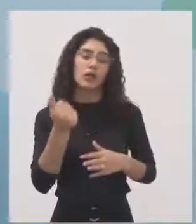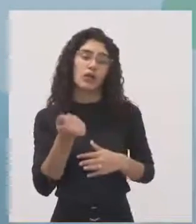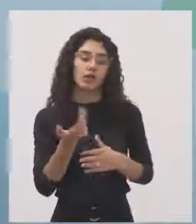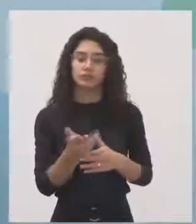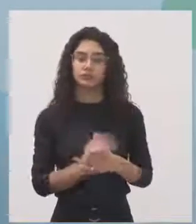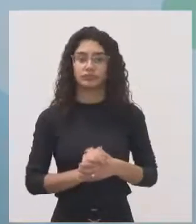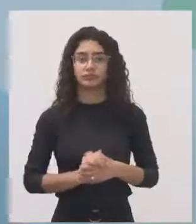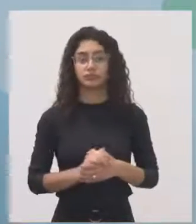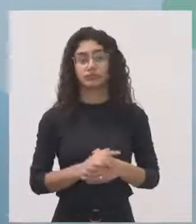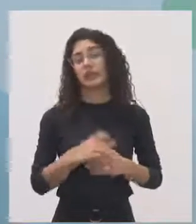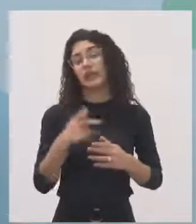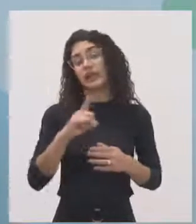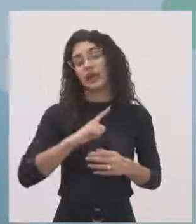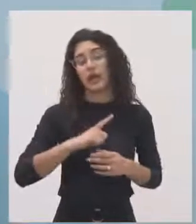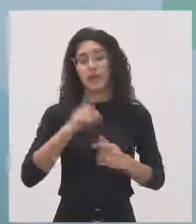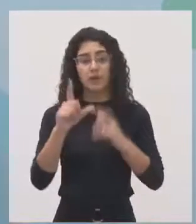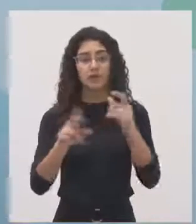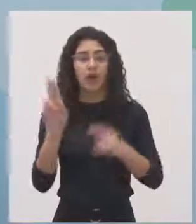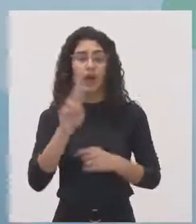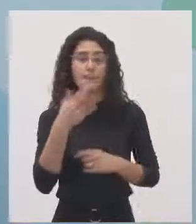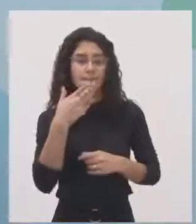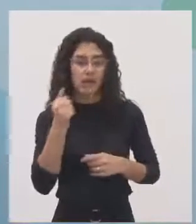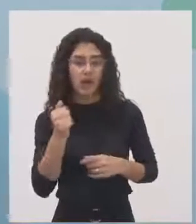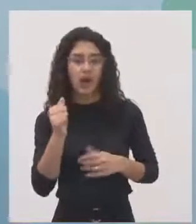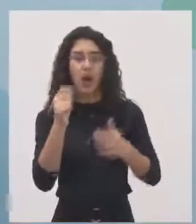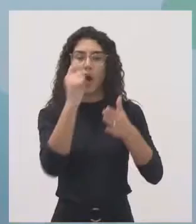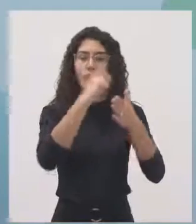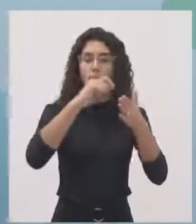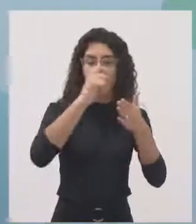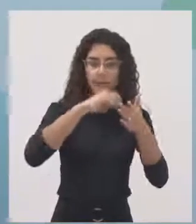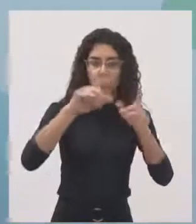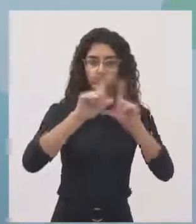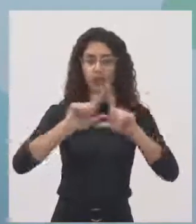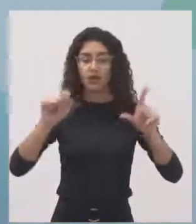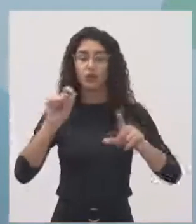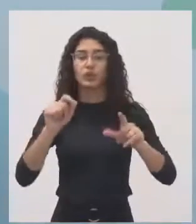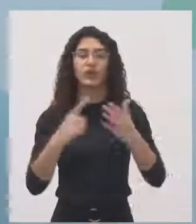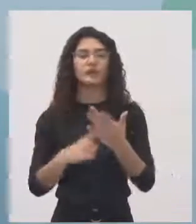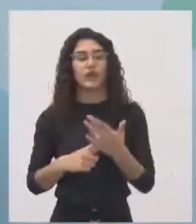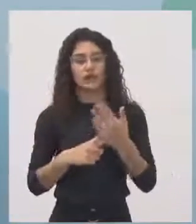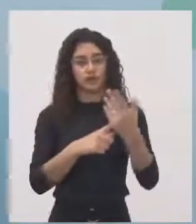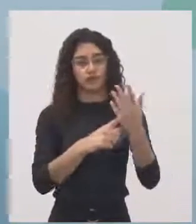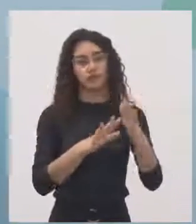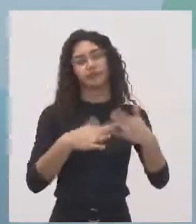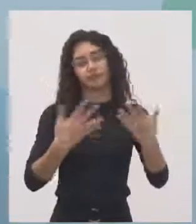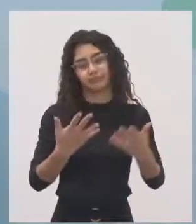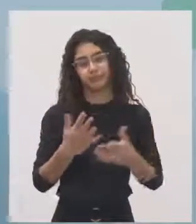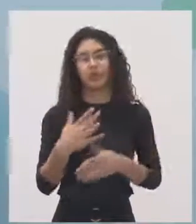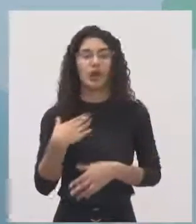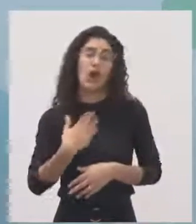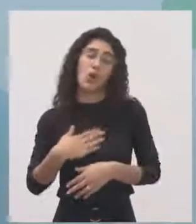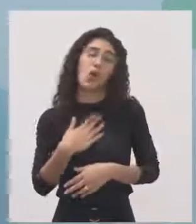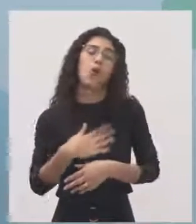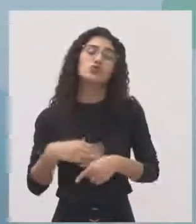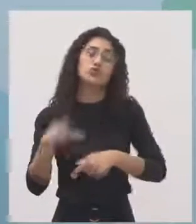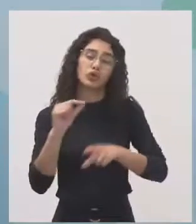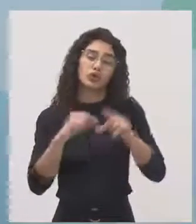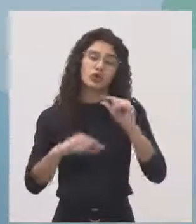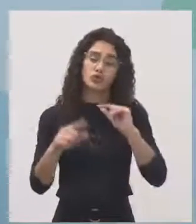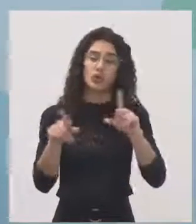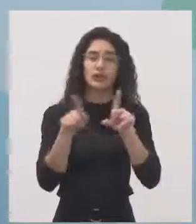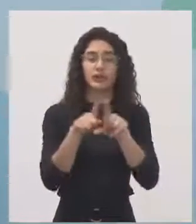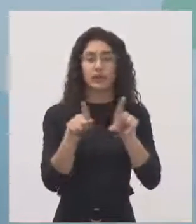que prefere mesmo o giz e a lousa do que a tecnologia. Aí é uma questão de gosto e também